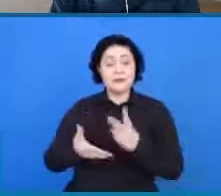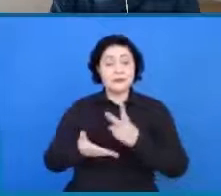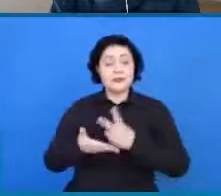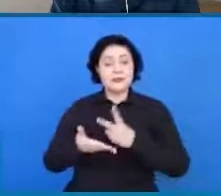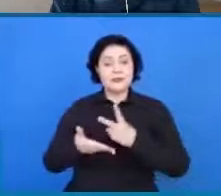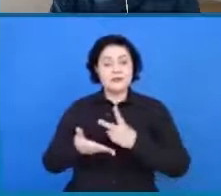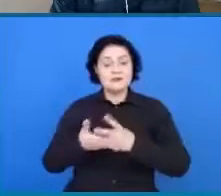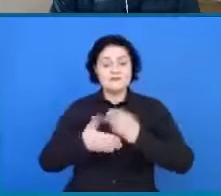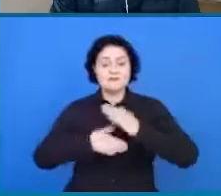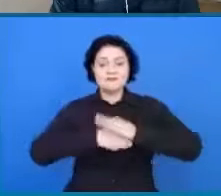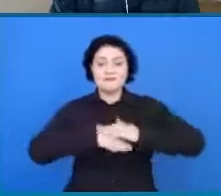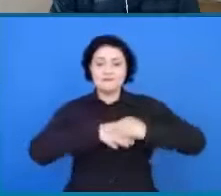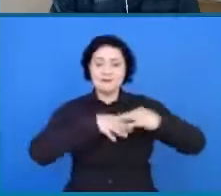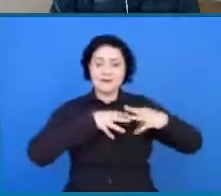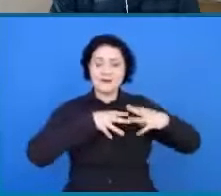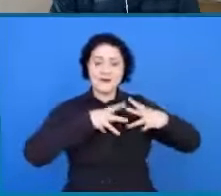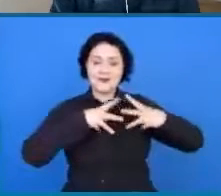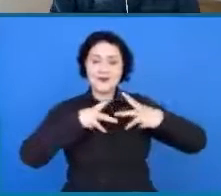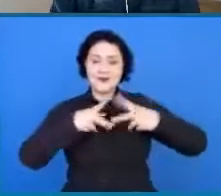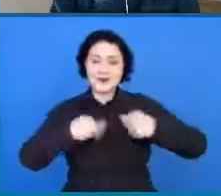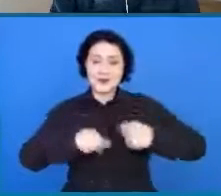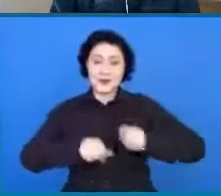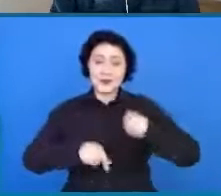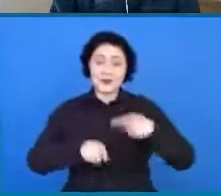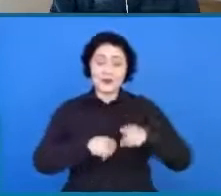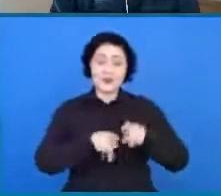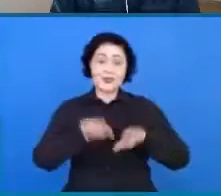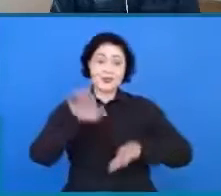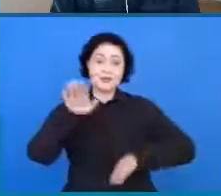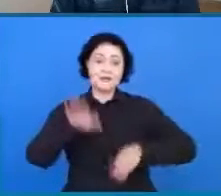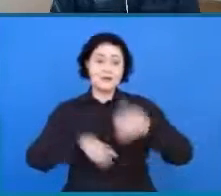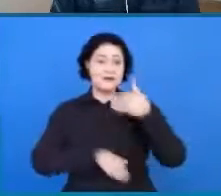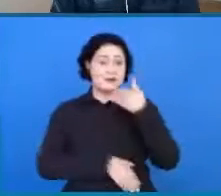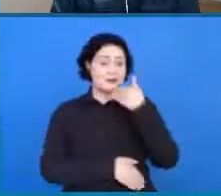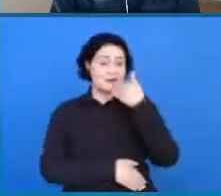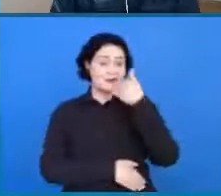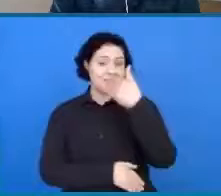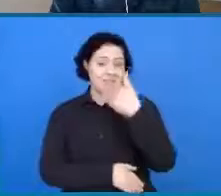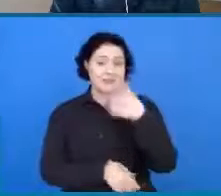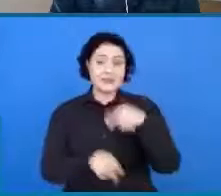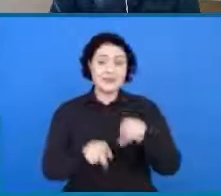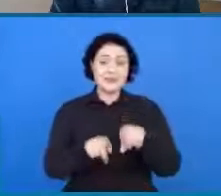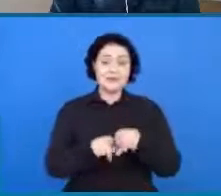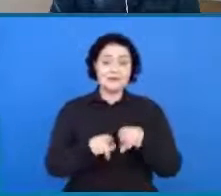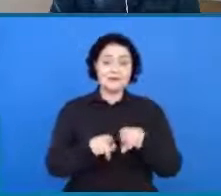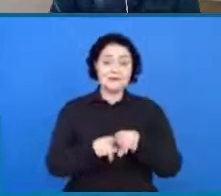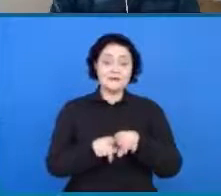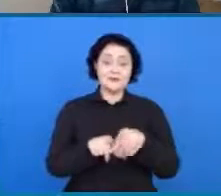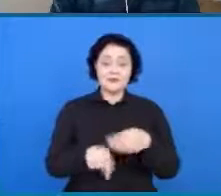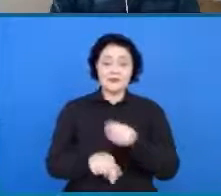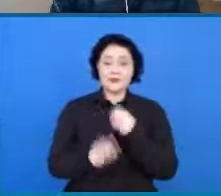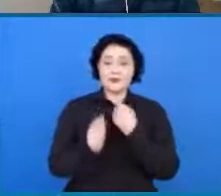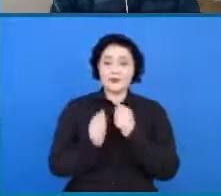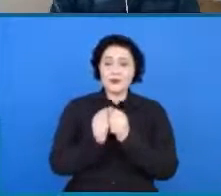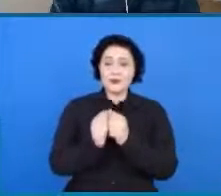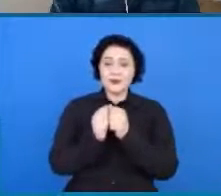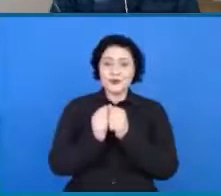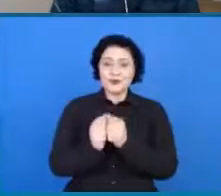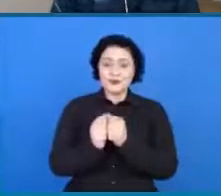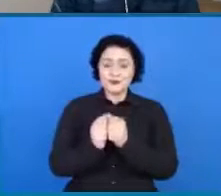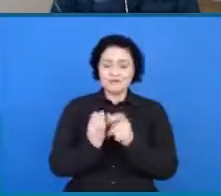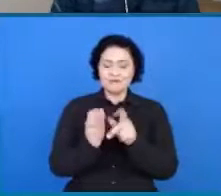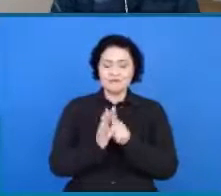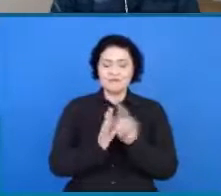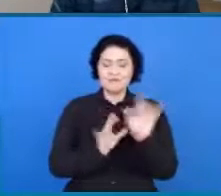muito gentil em tudo aquilo que eu às vezes solícito e a nossa convivência repita muito